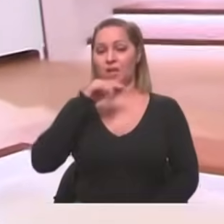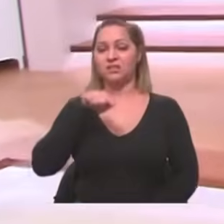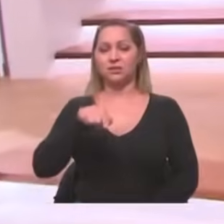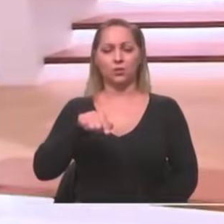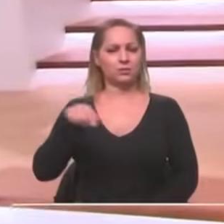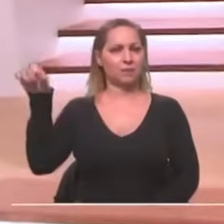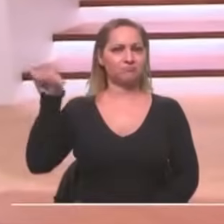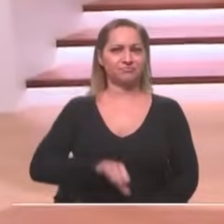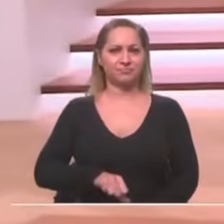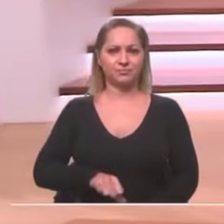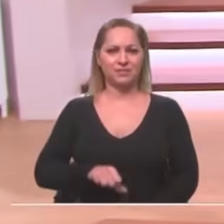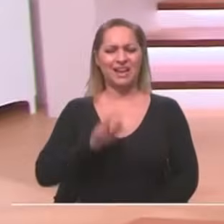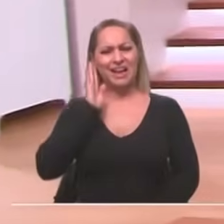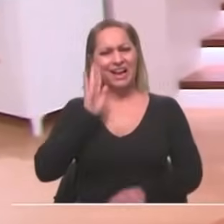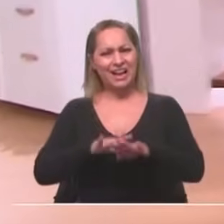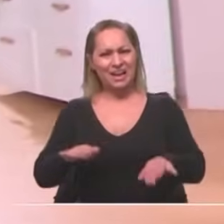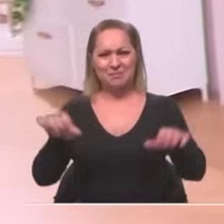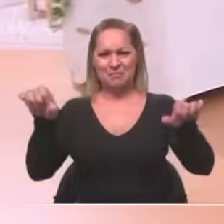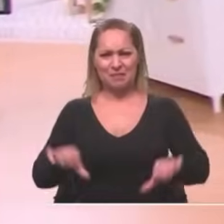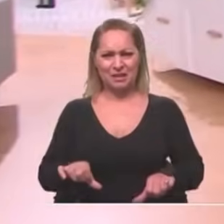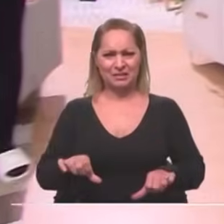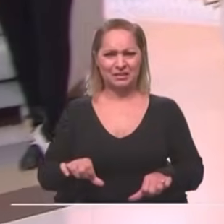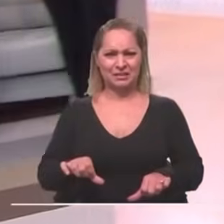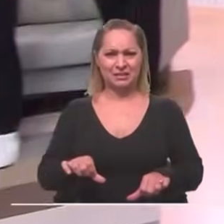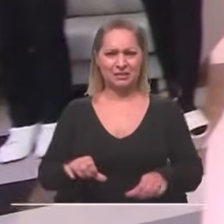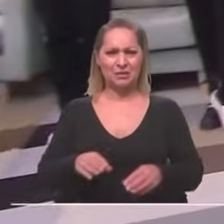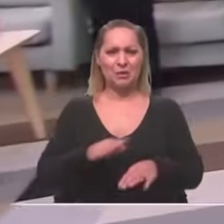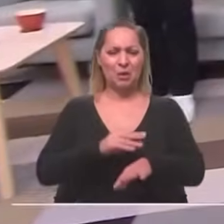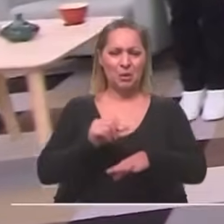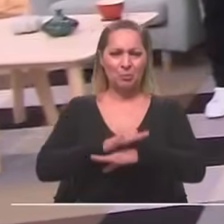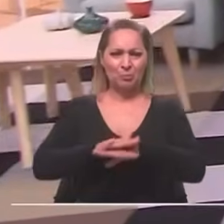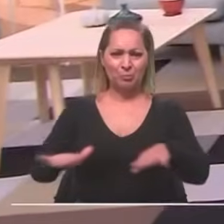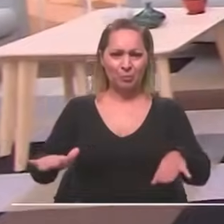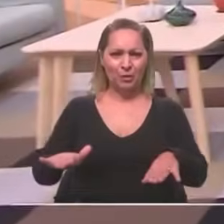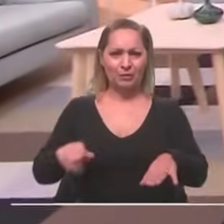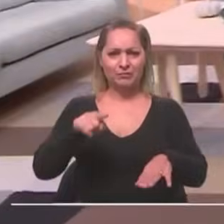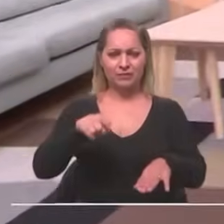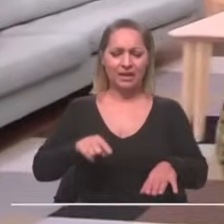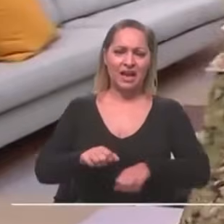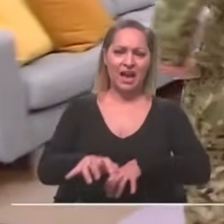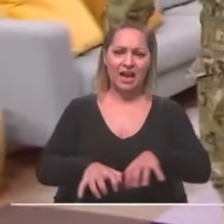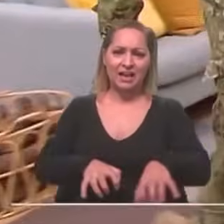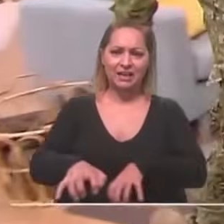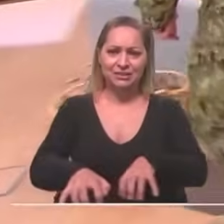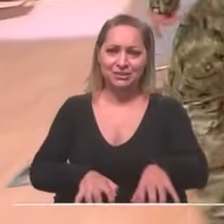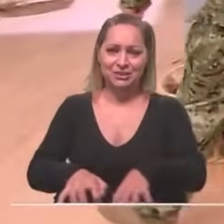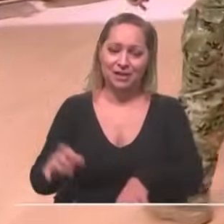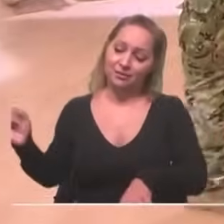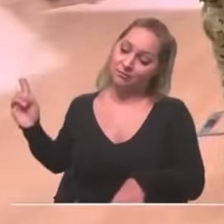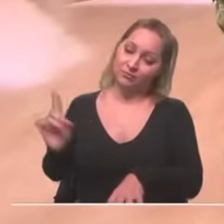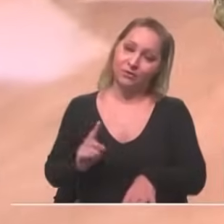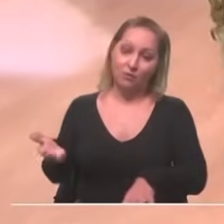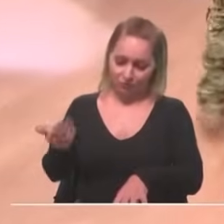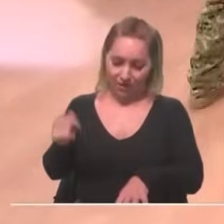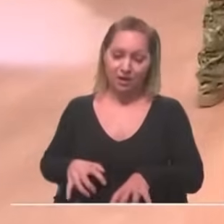vergonha. Cama mal feita, pó em cima da cômoda, por isso arraste já atrás de mim. Vamos.